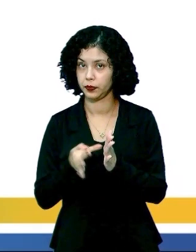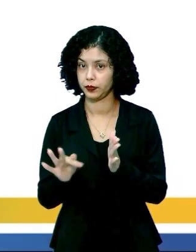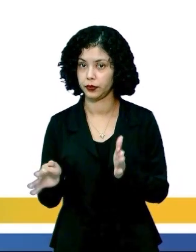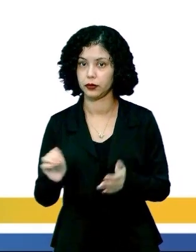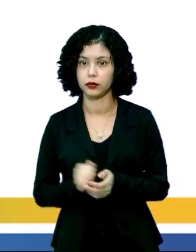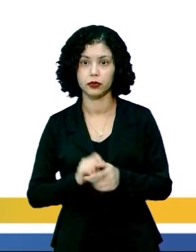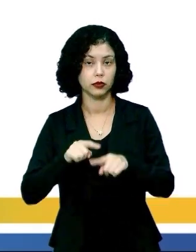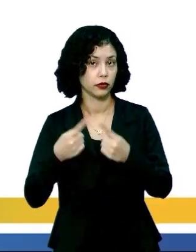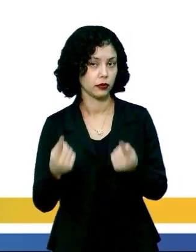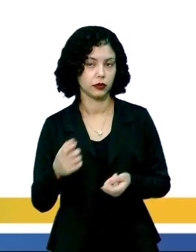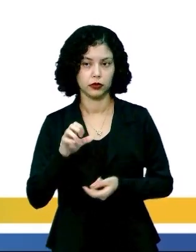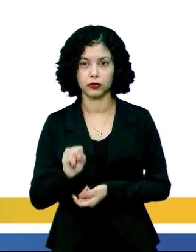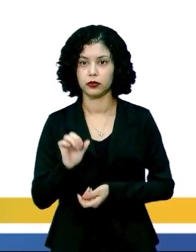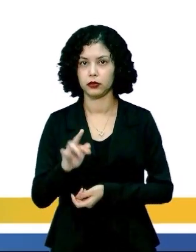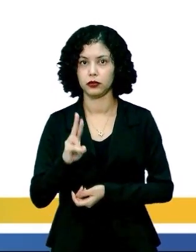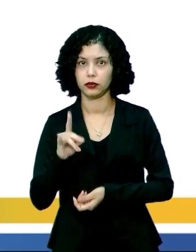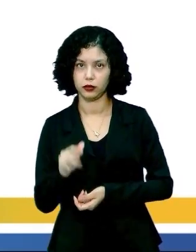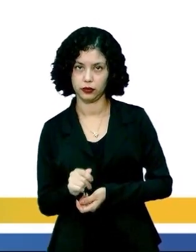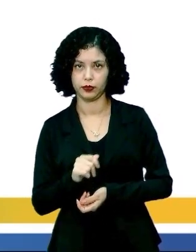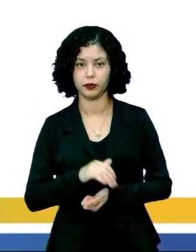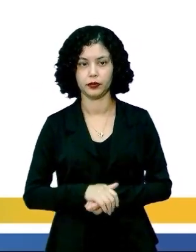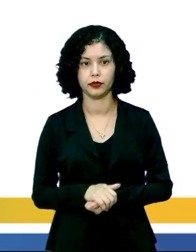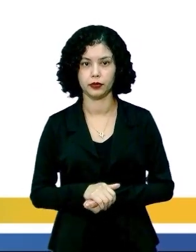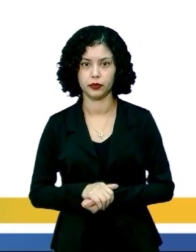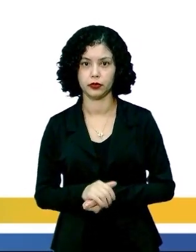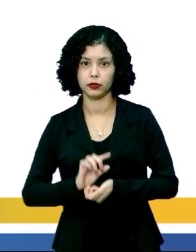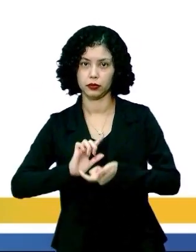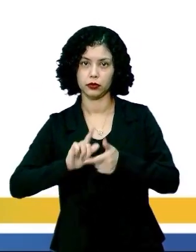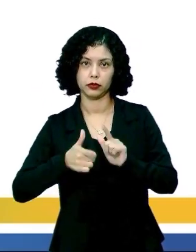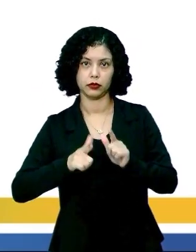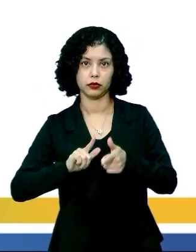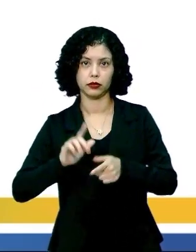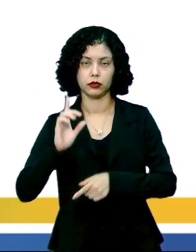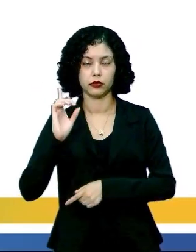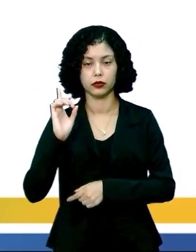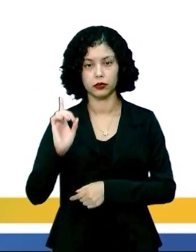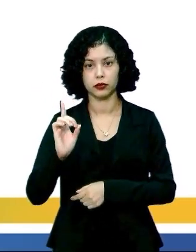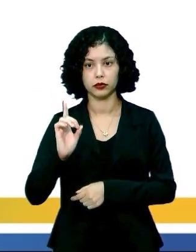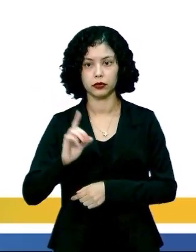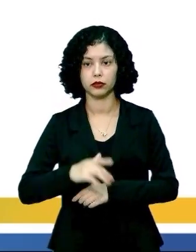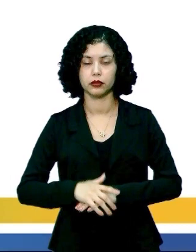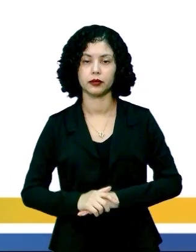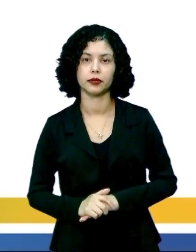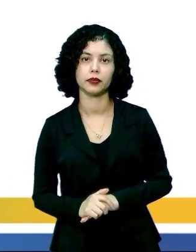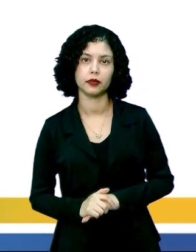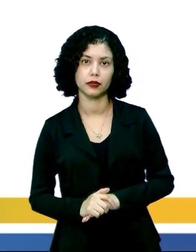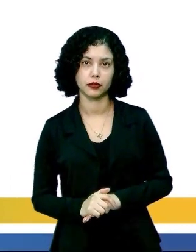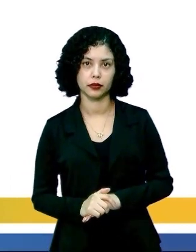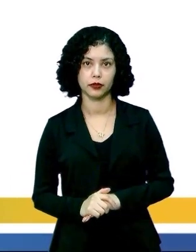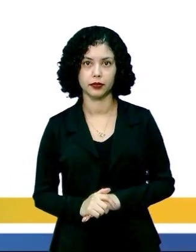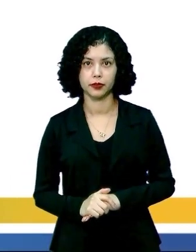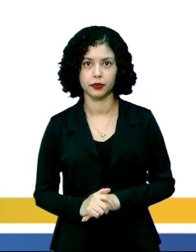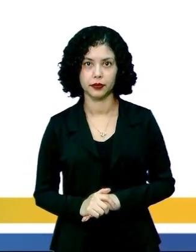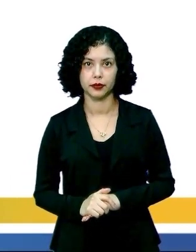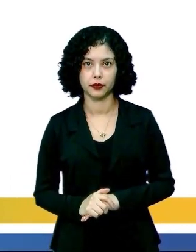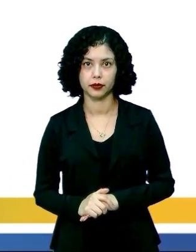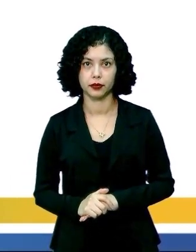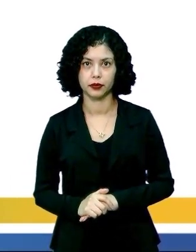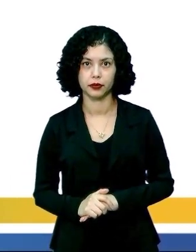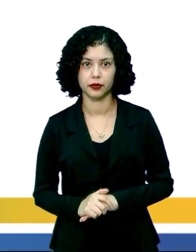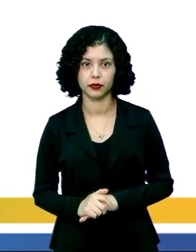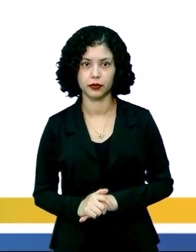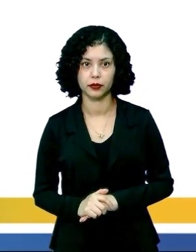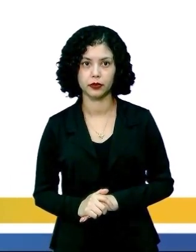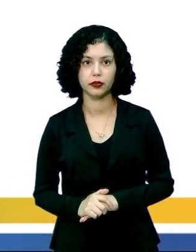função, mas não é sobrejetora. Portanto, aí a nossa alternativa é a letra D.